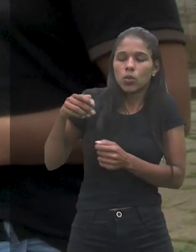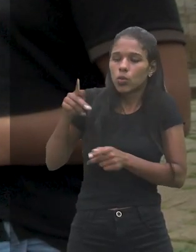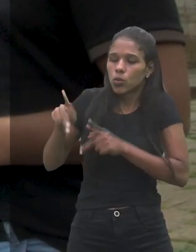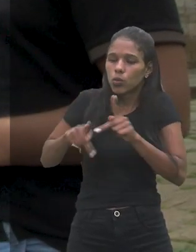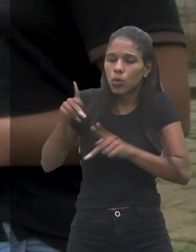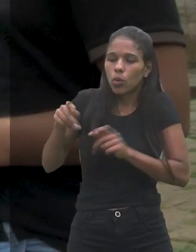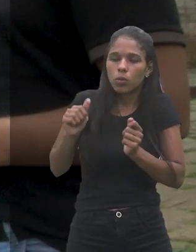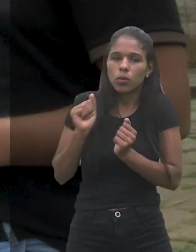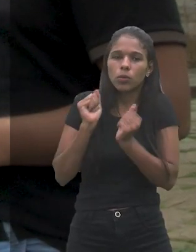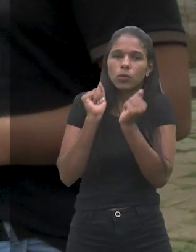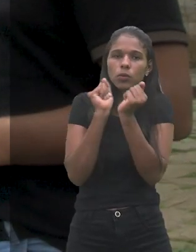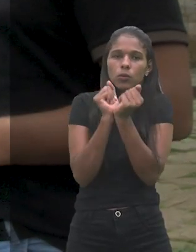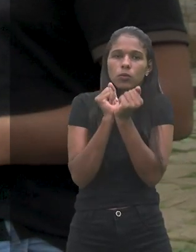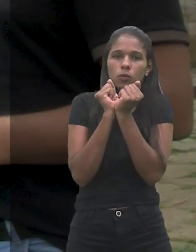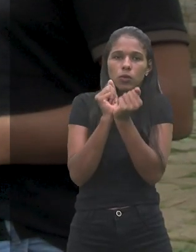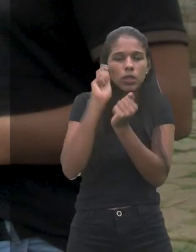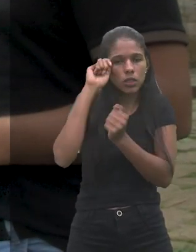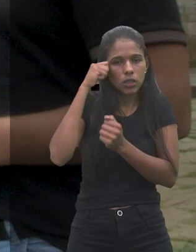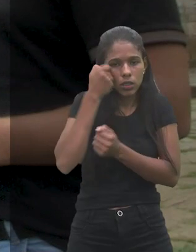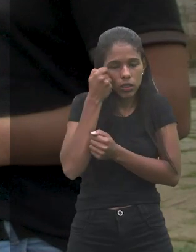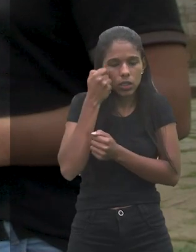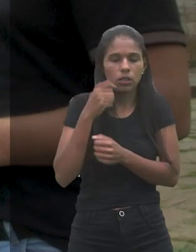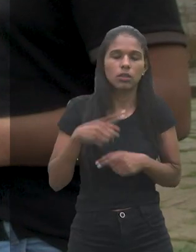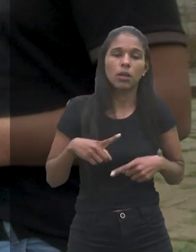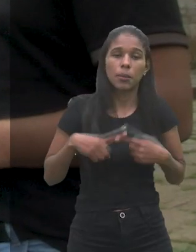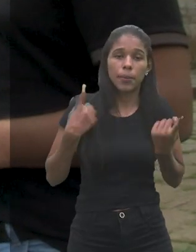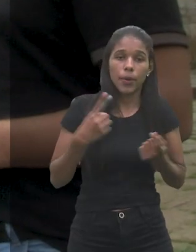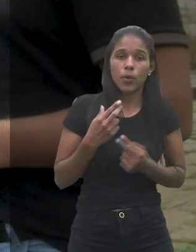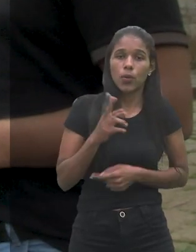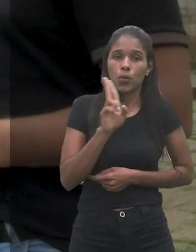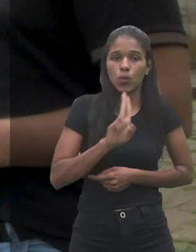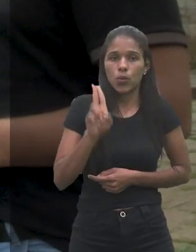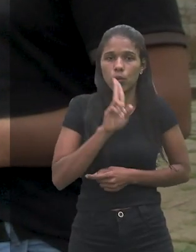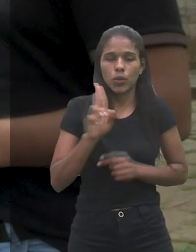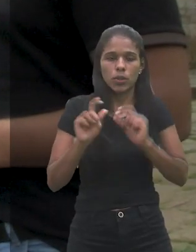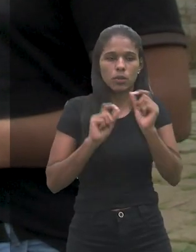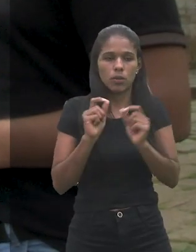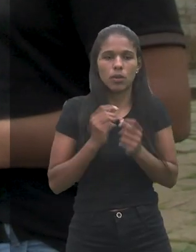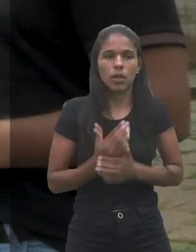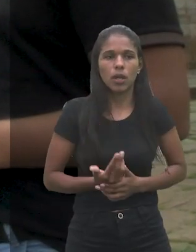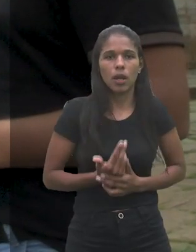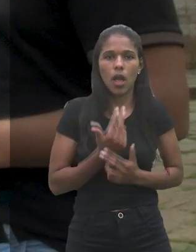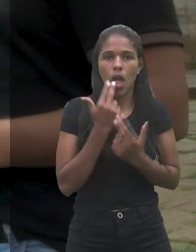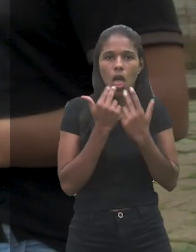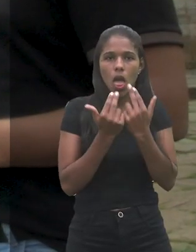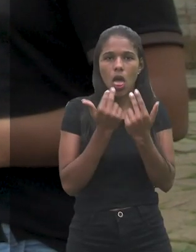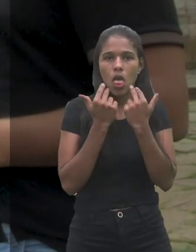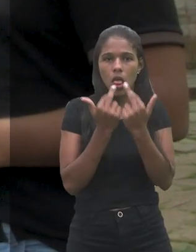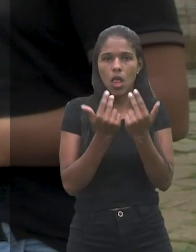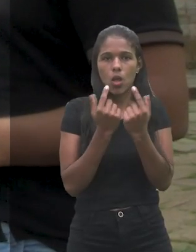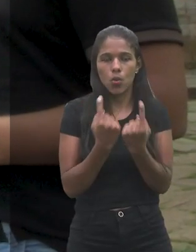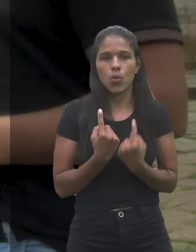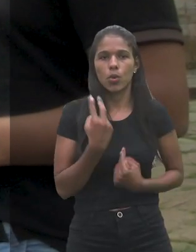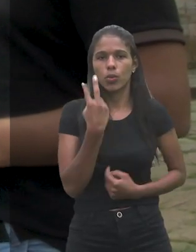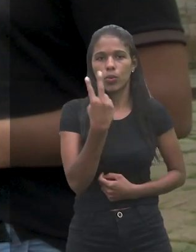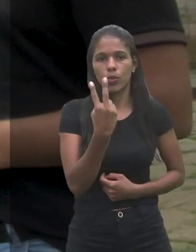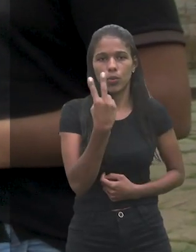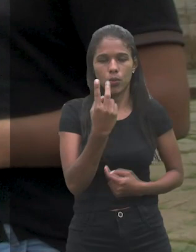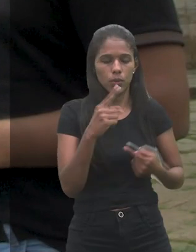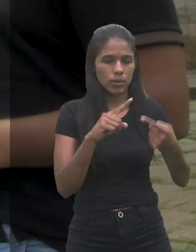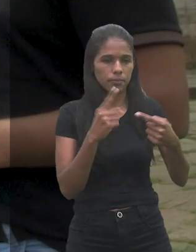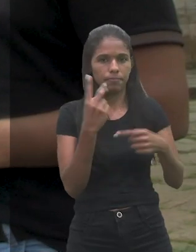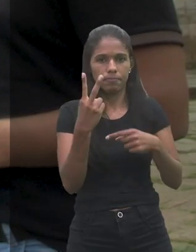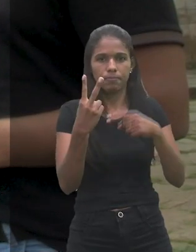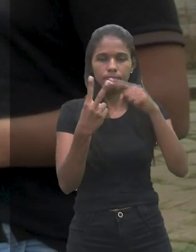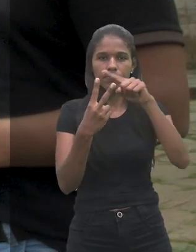novos. Eles falam português de Portugal e dialeto africano, que é Iorubá. Então ele passava essas 3 informações para